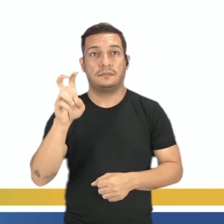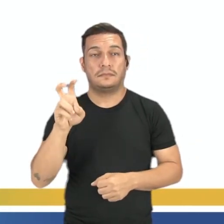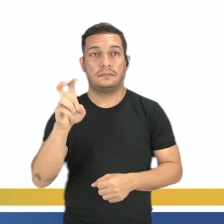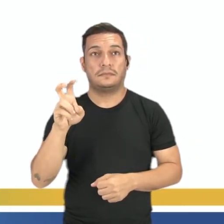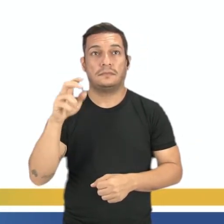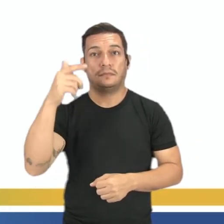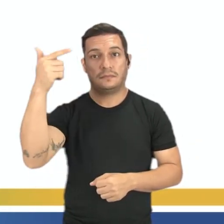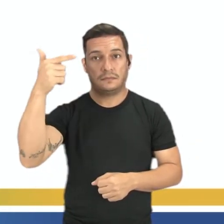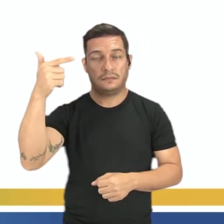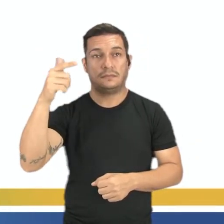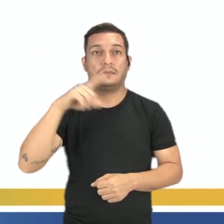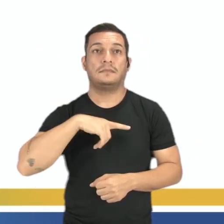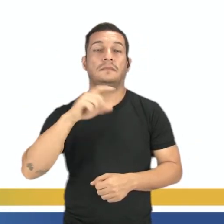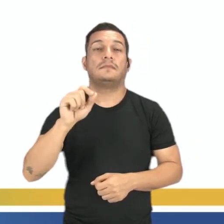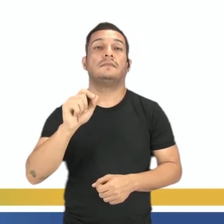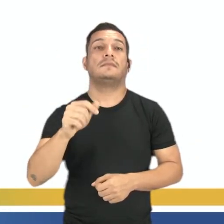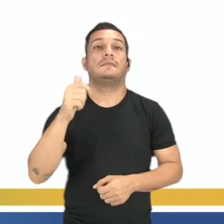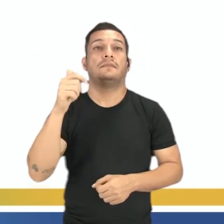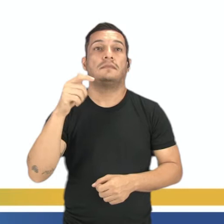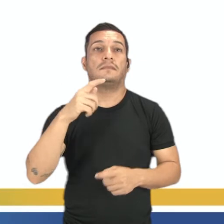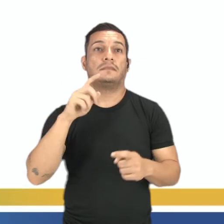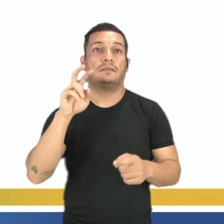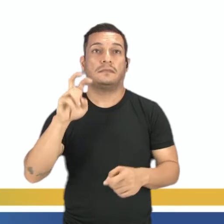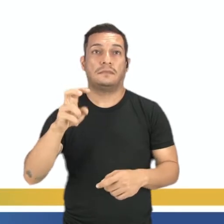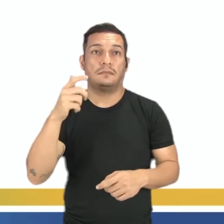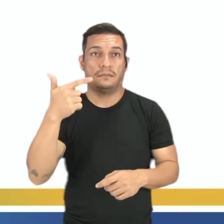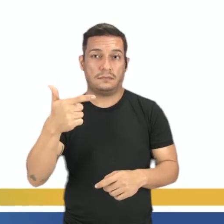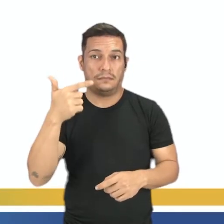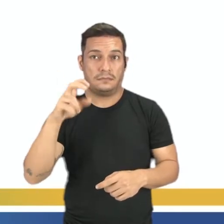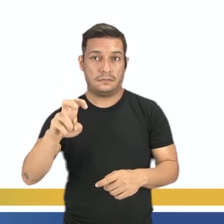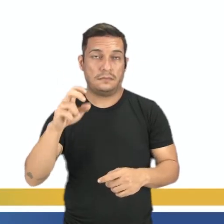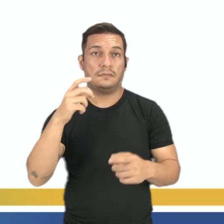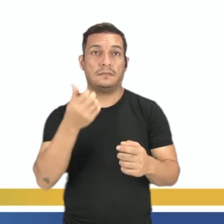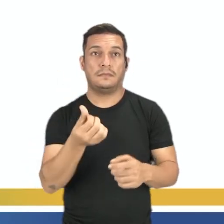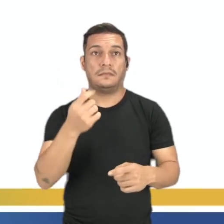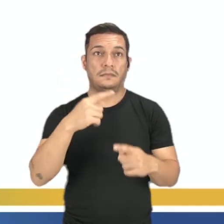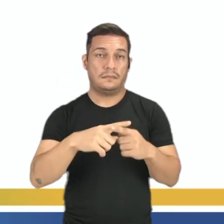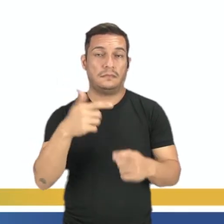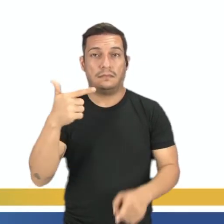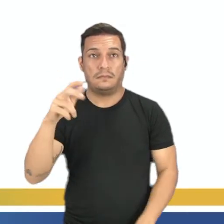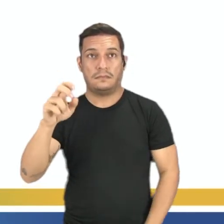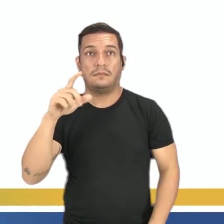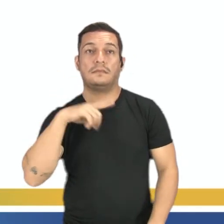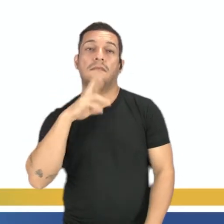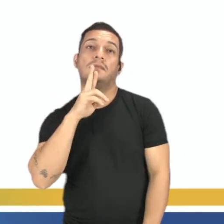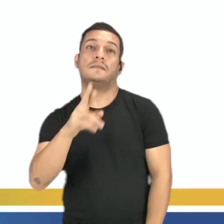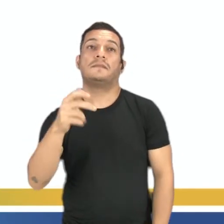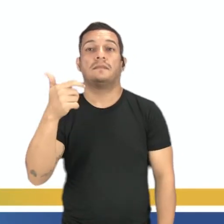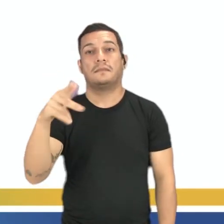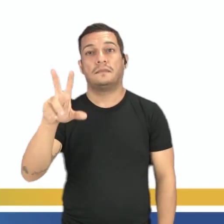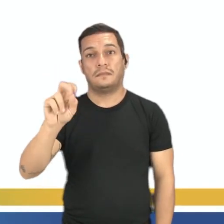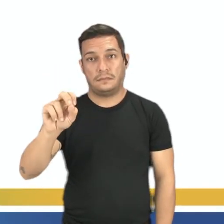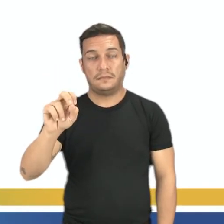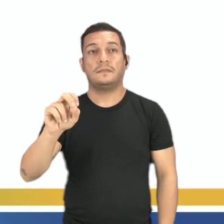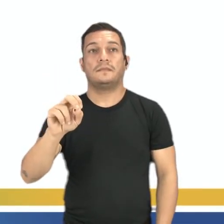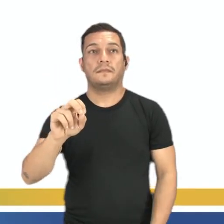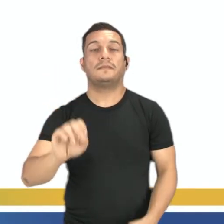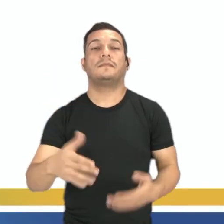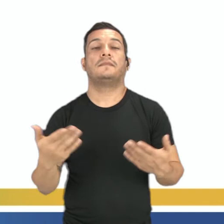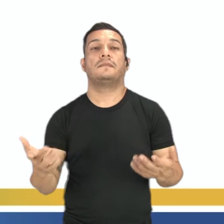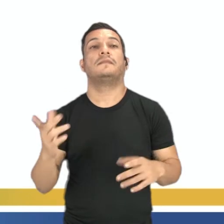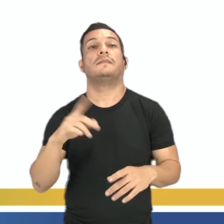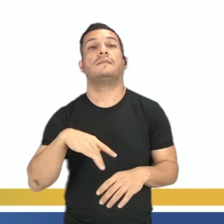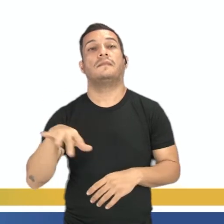5 ao quadrado, nós temos que é 25. 6 vezes 25, nós obtemos 150. Ou